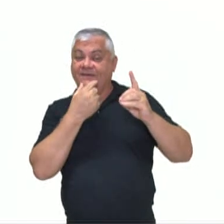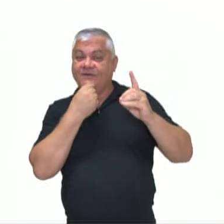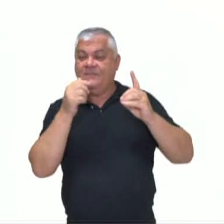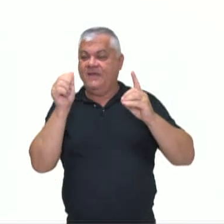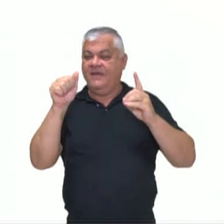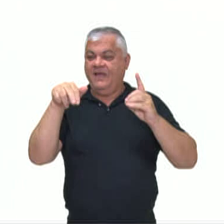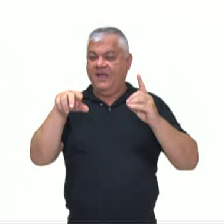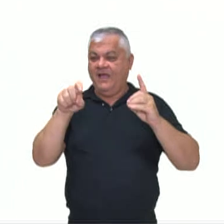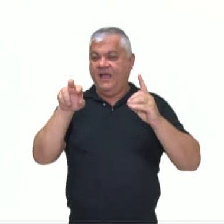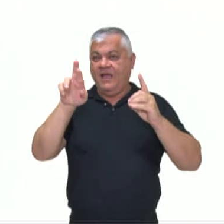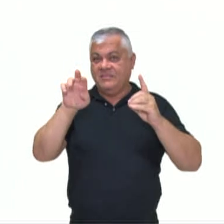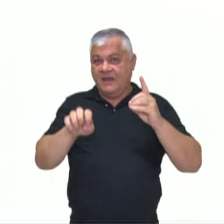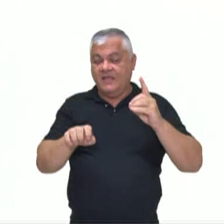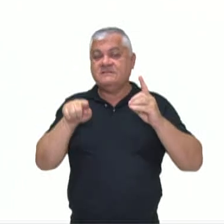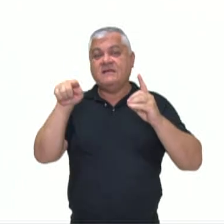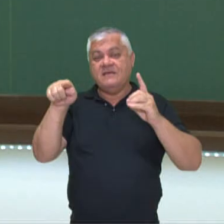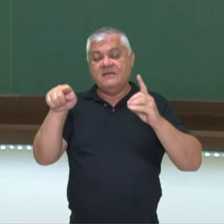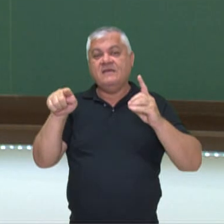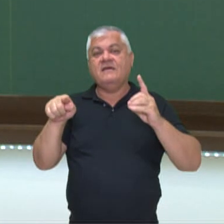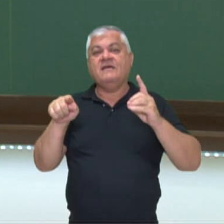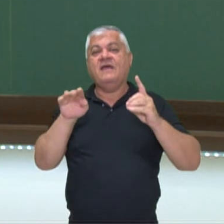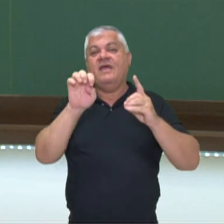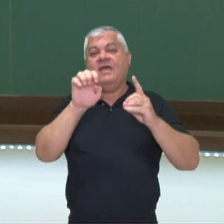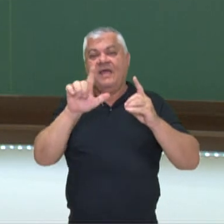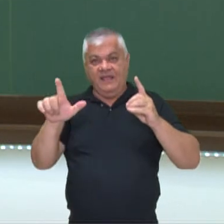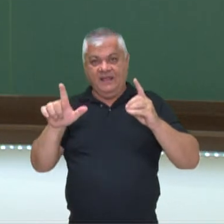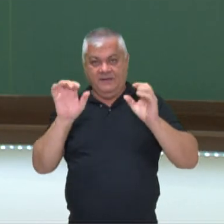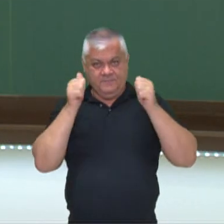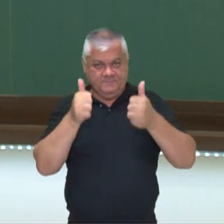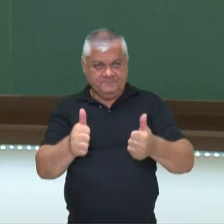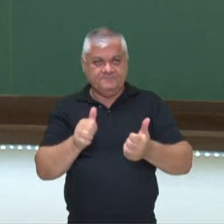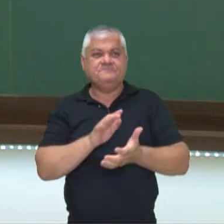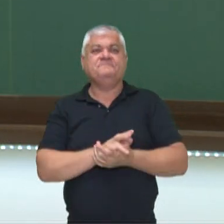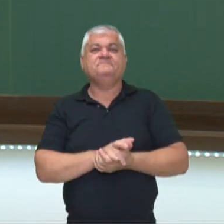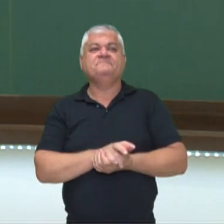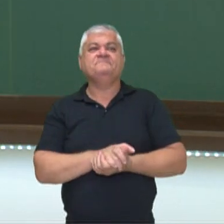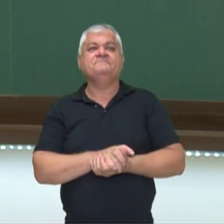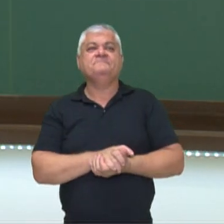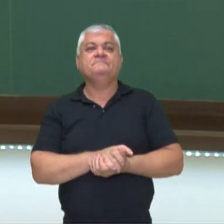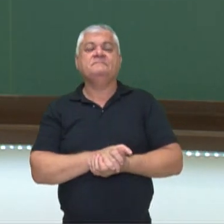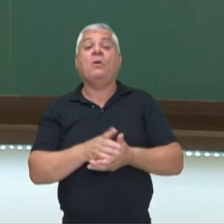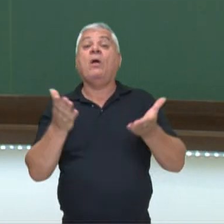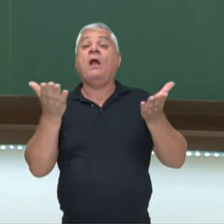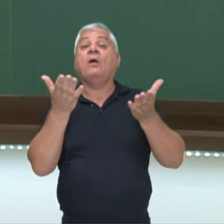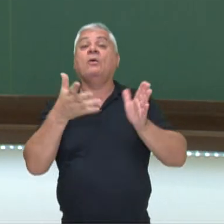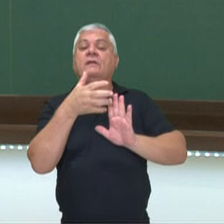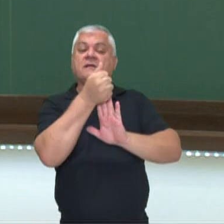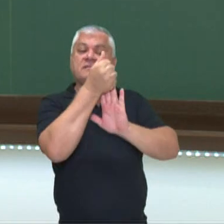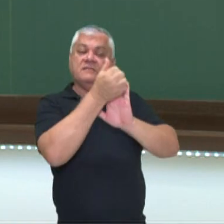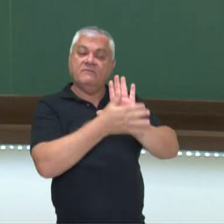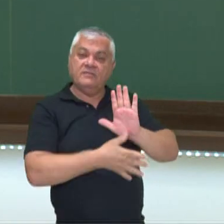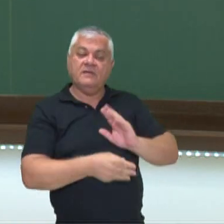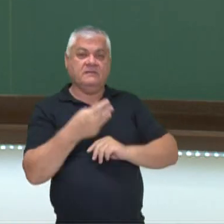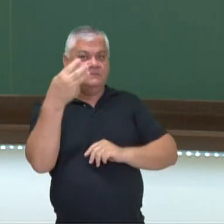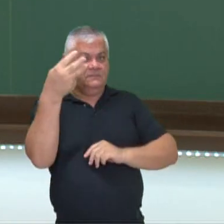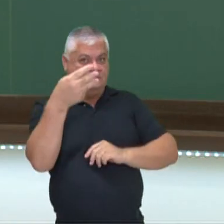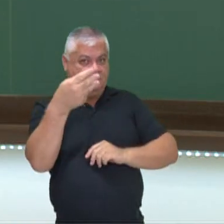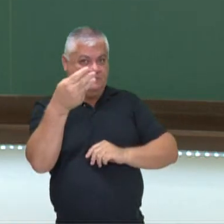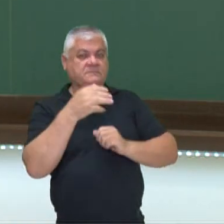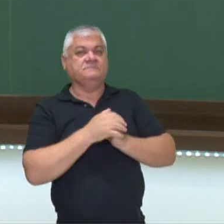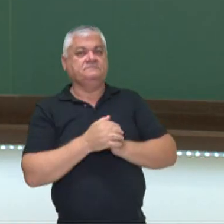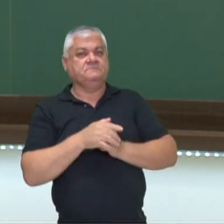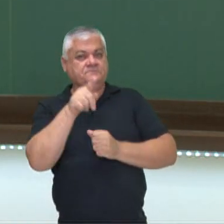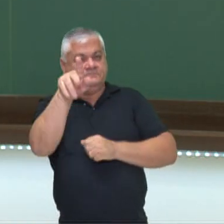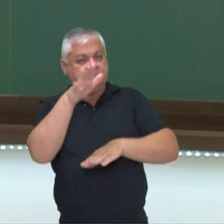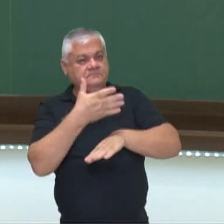D, Andrés é ele. Tranquilo? Muito bem. Então, adelante para a próxima atividade,